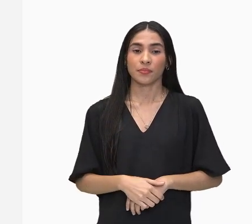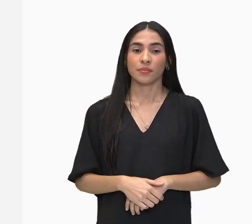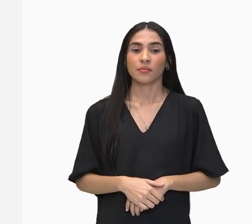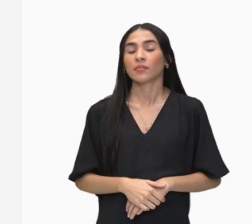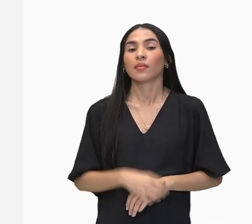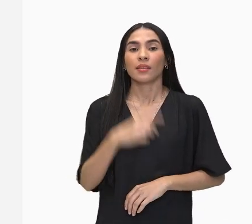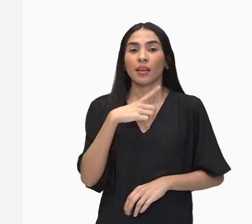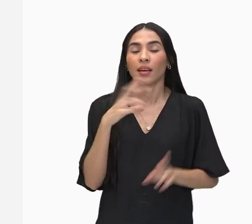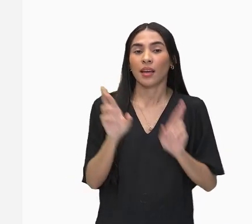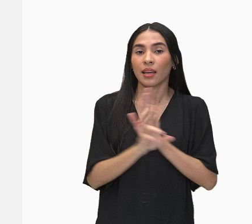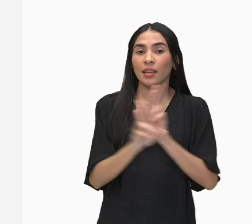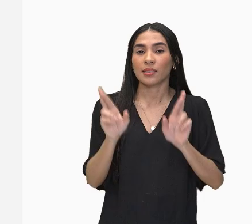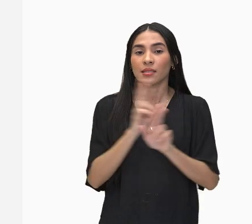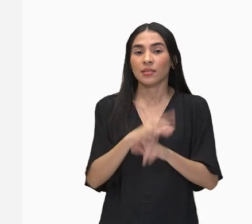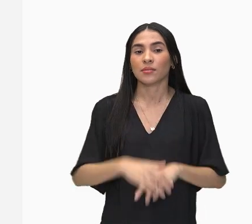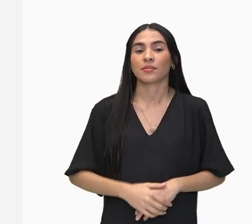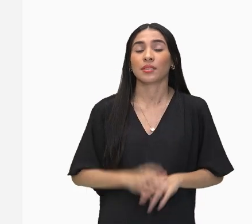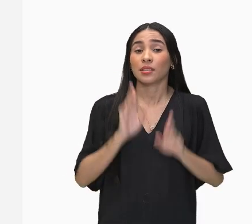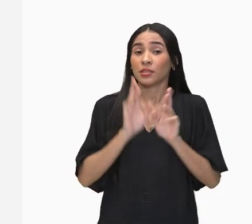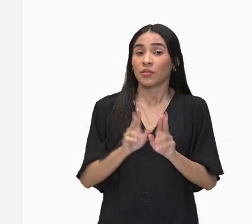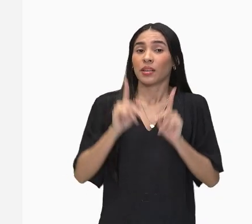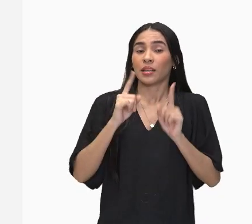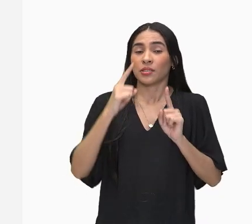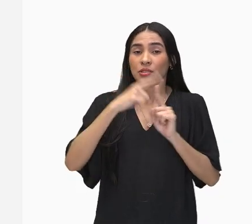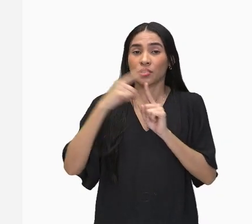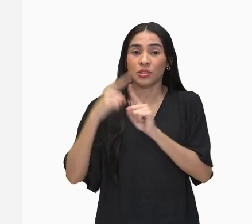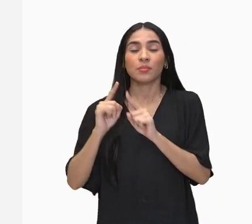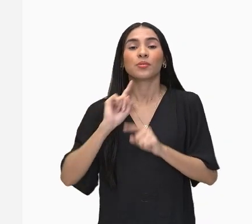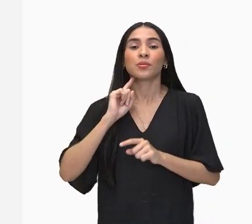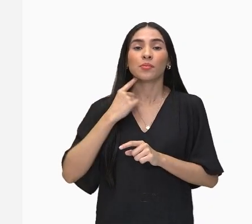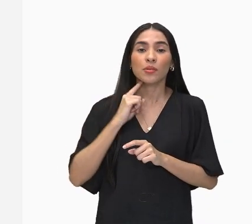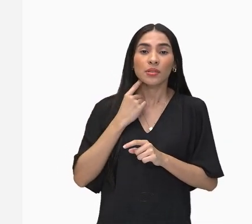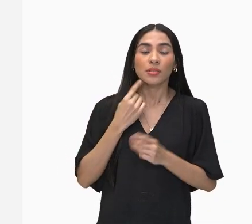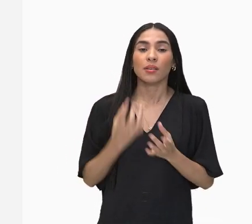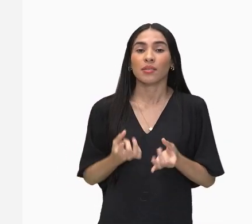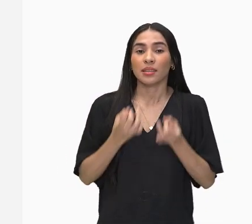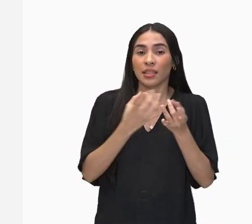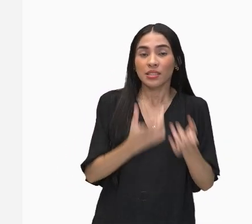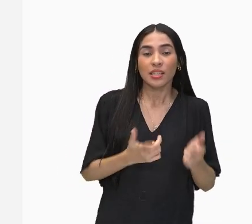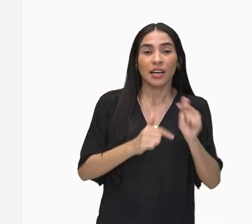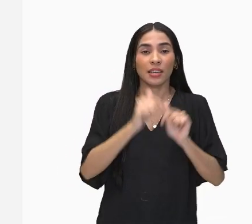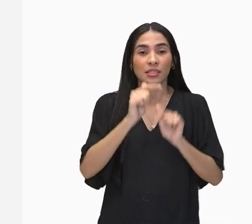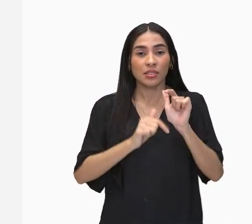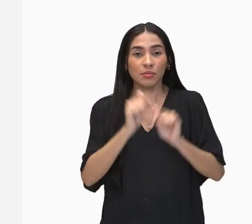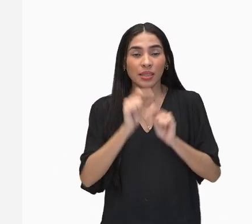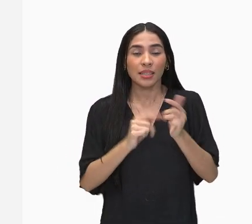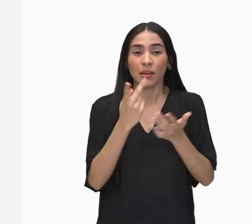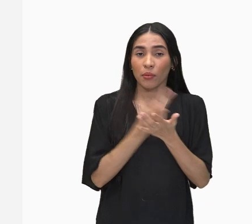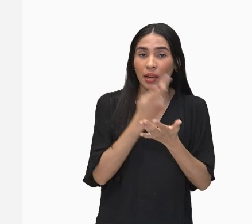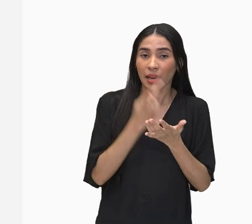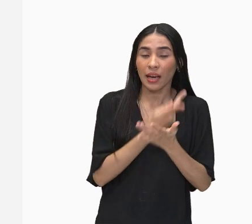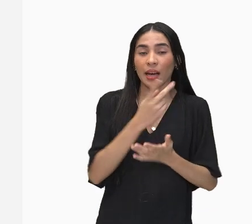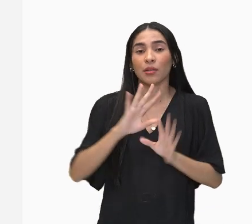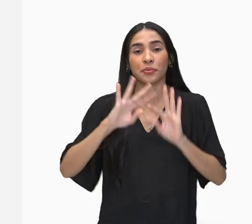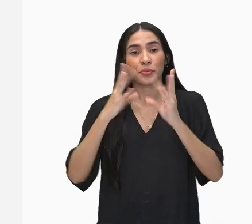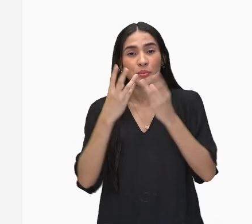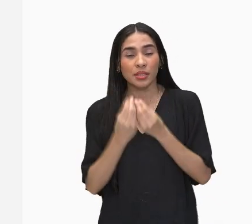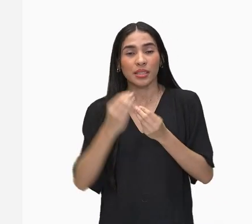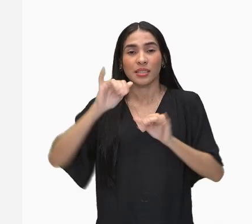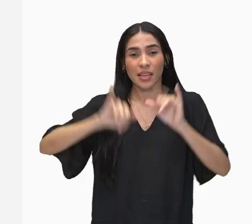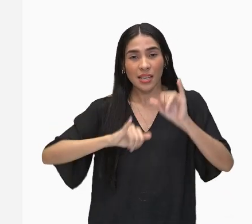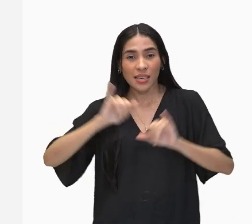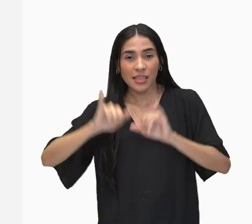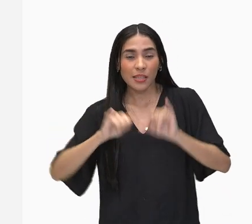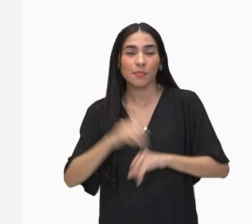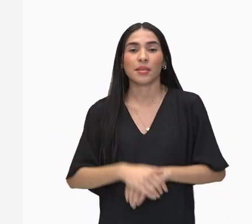está relacionada às diferentes formas de poluição, o descarte de embalagens, de substâncias químicas, né?